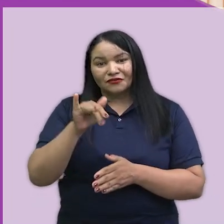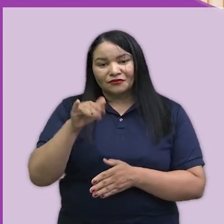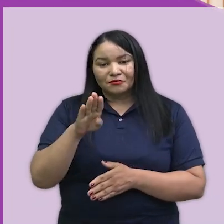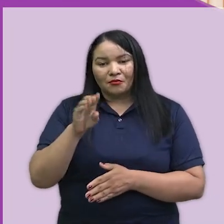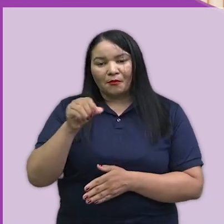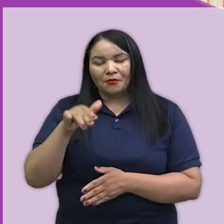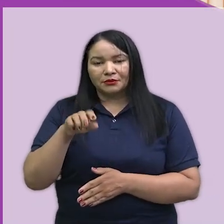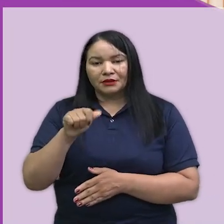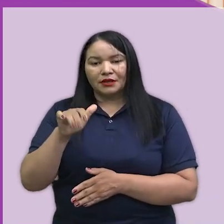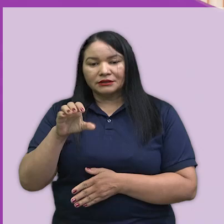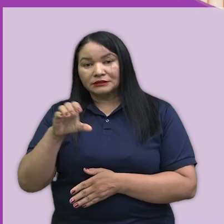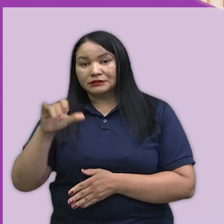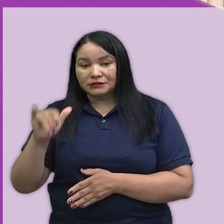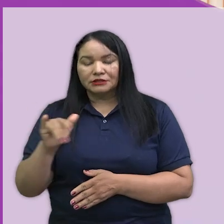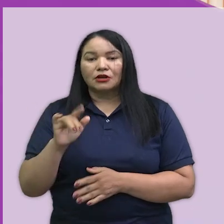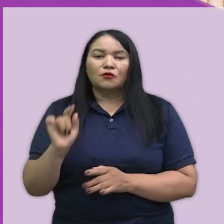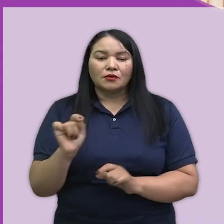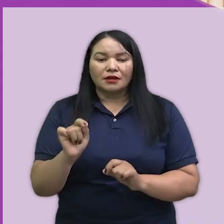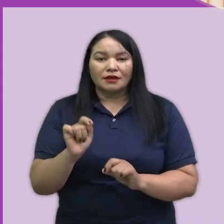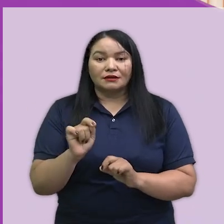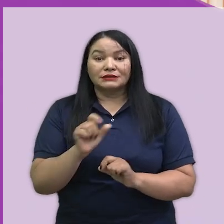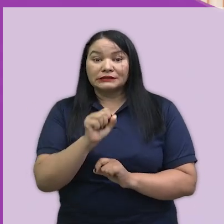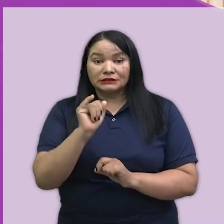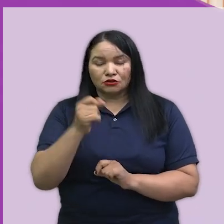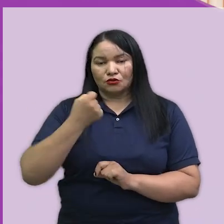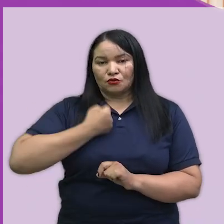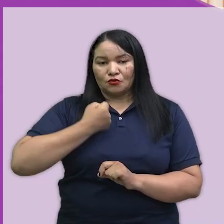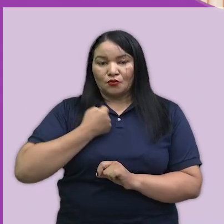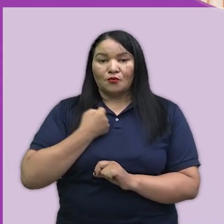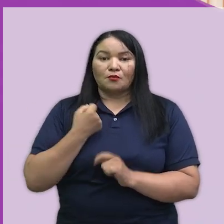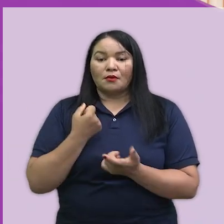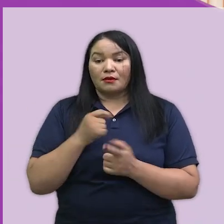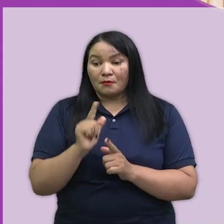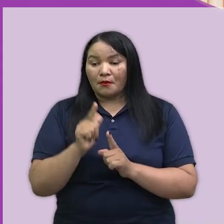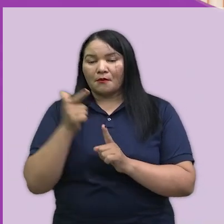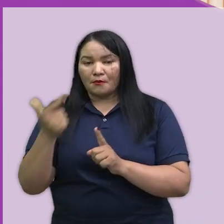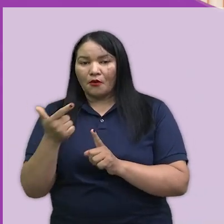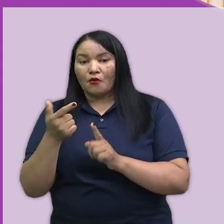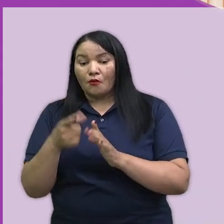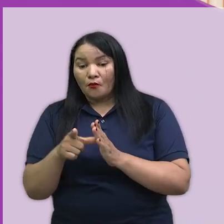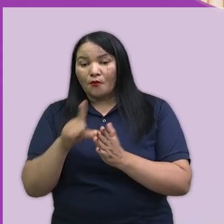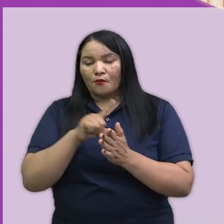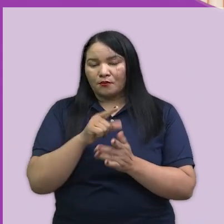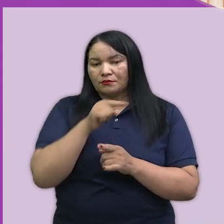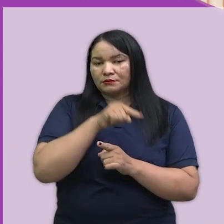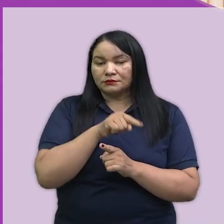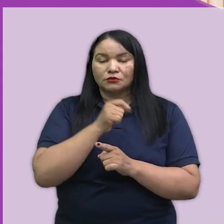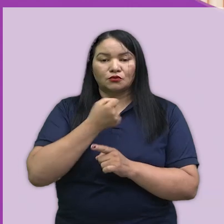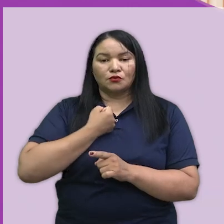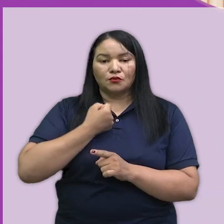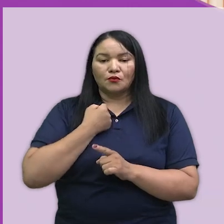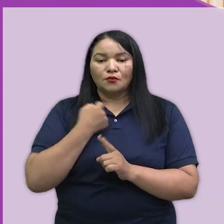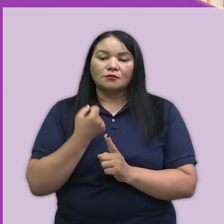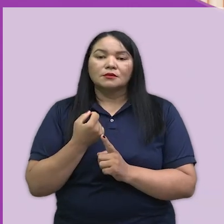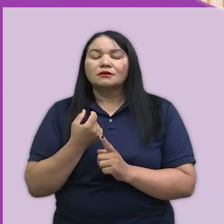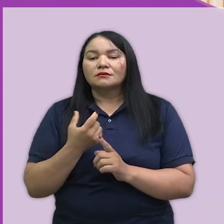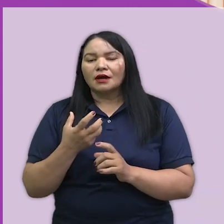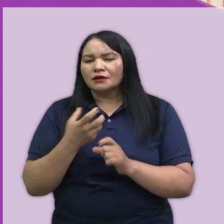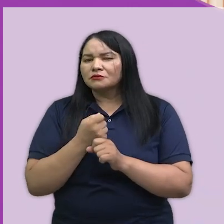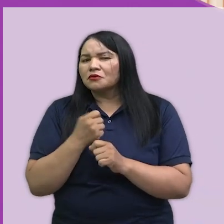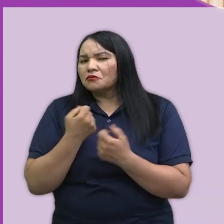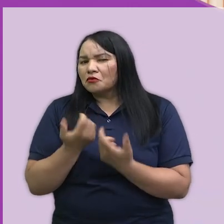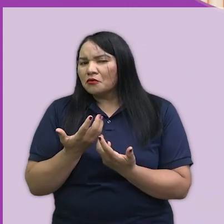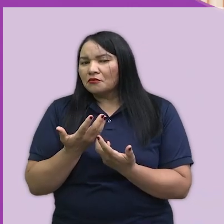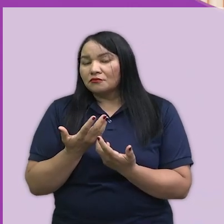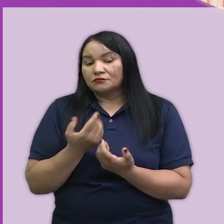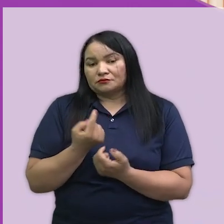que quando você divide o número posterior do número anterior, você obtém um valor,